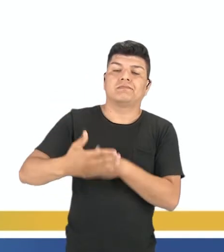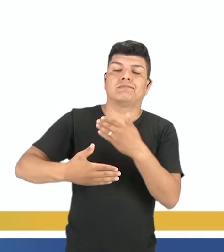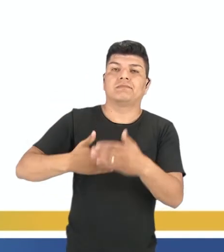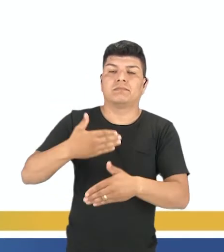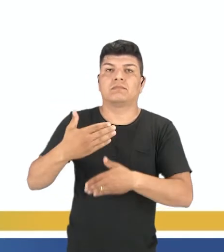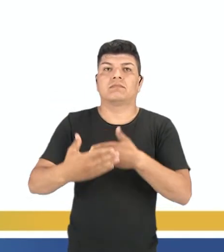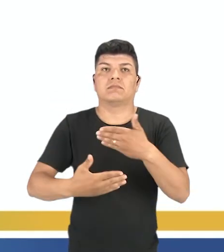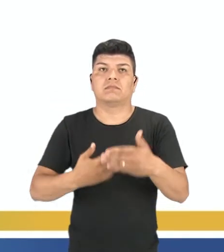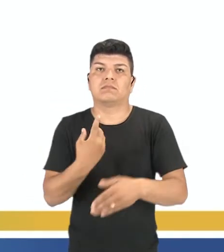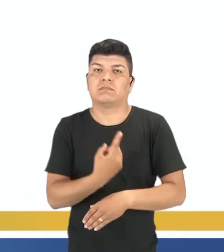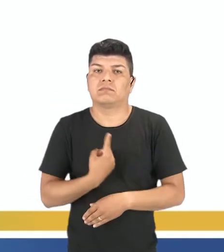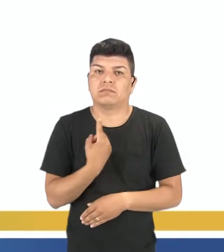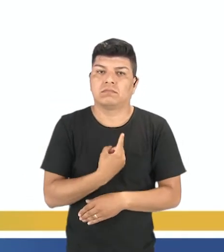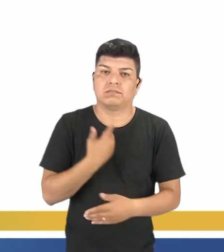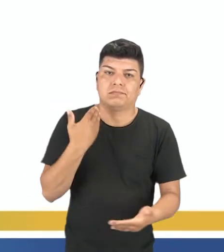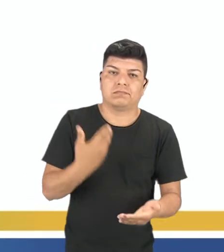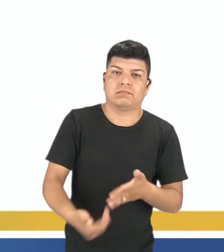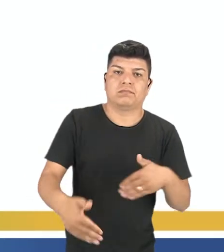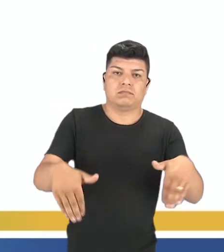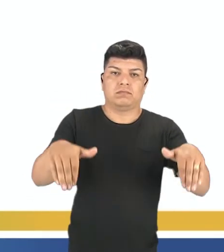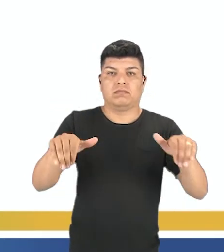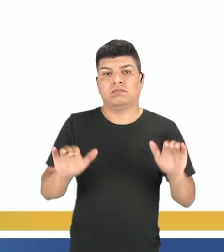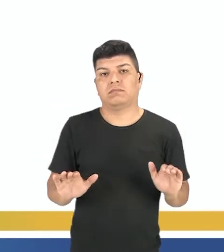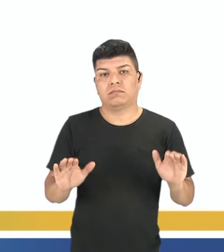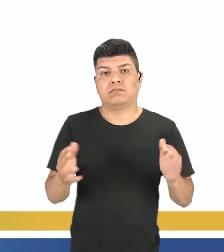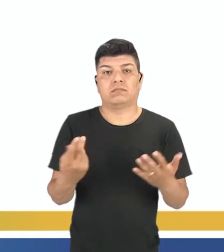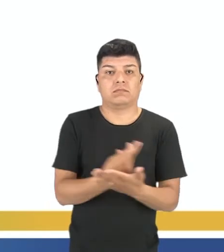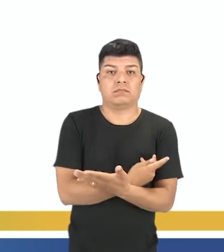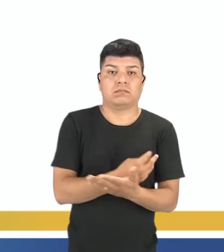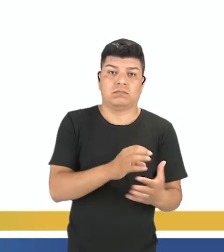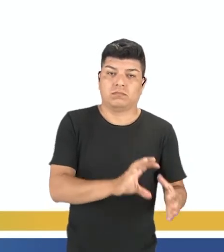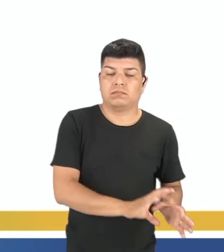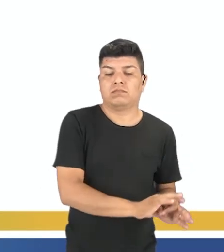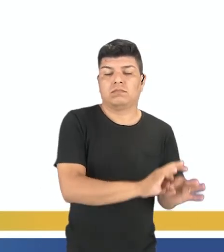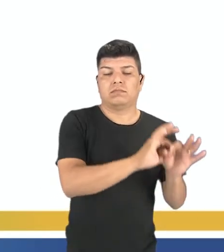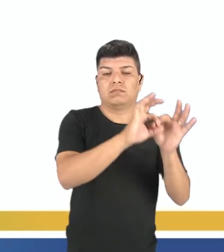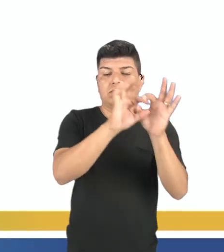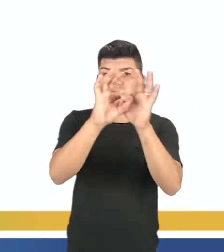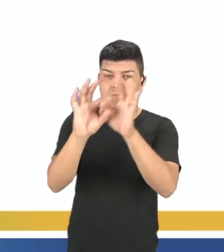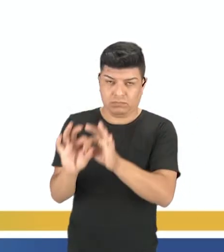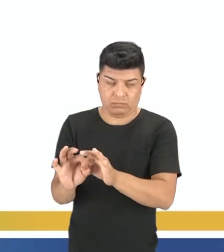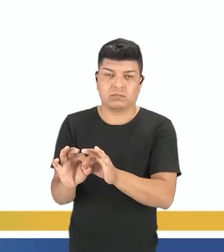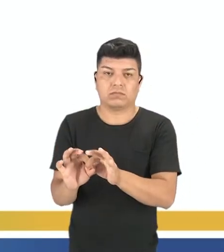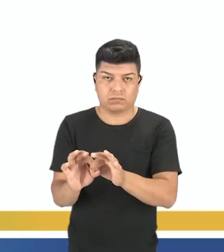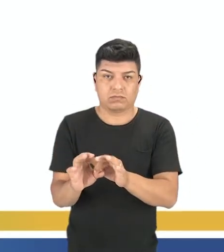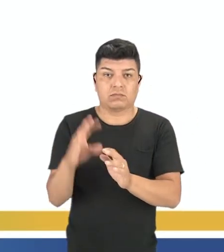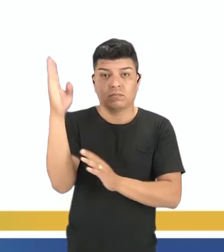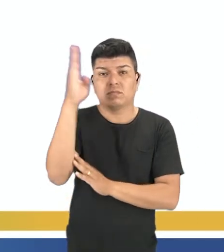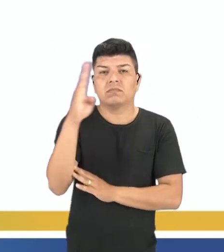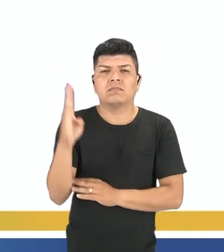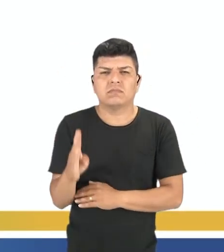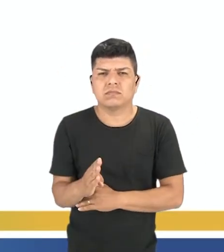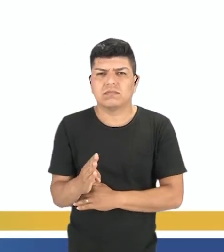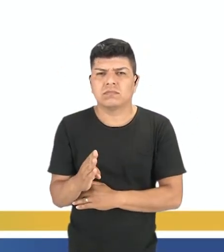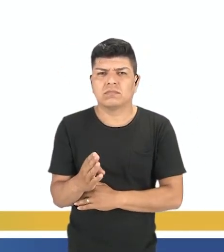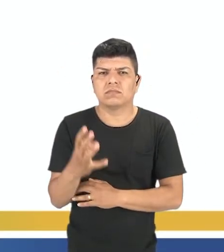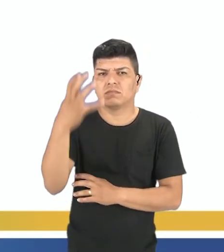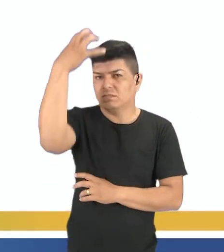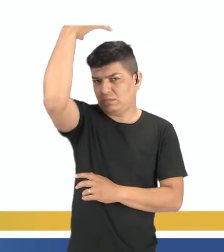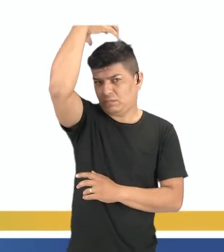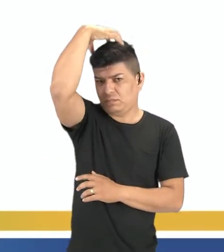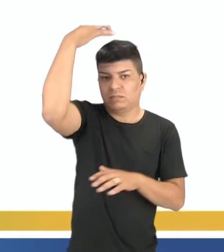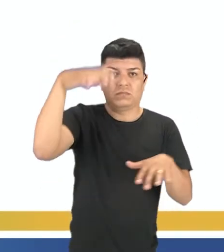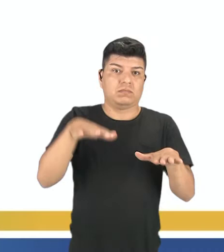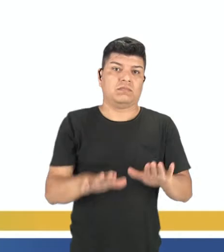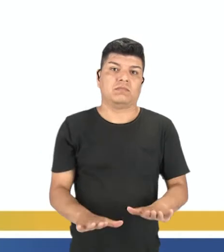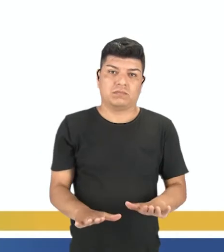Napoleão Bonaparte perde o trono, ocorre todo um contexto dentro do período napoleônico. E no Brasil, a corte fica por